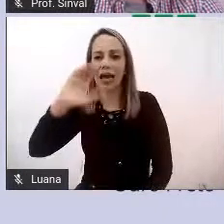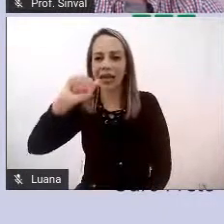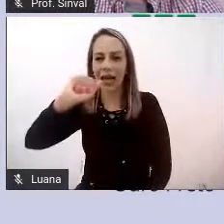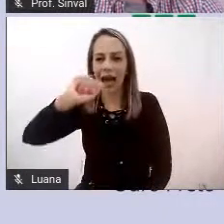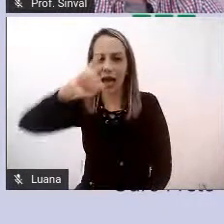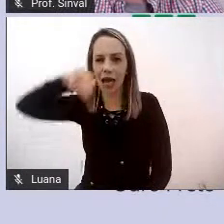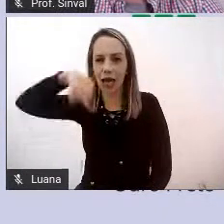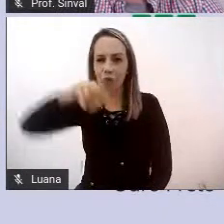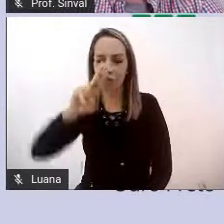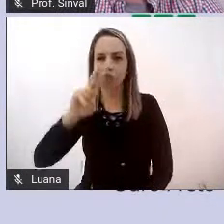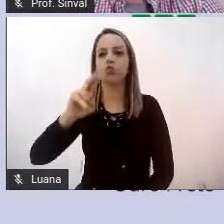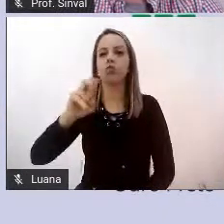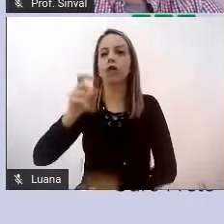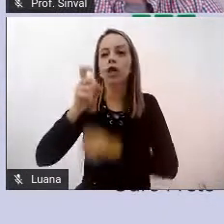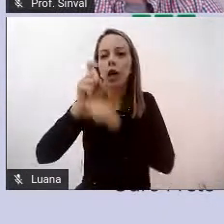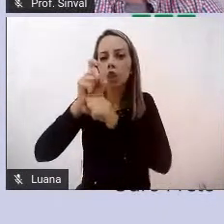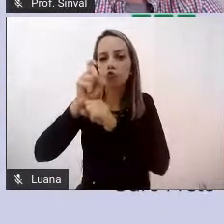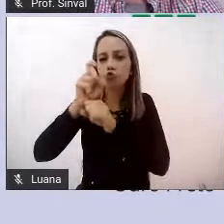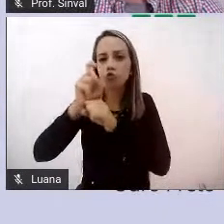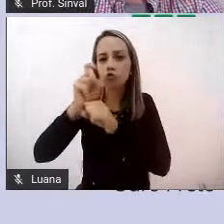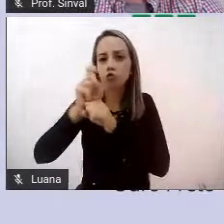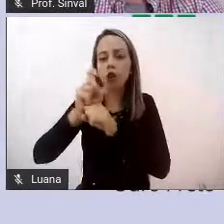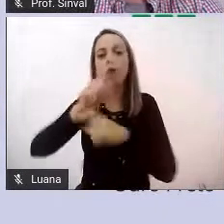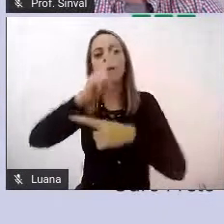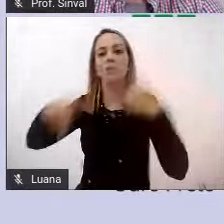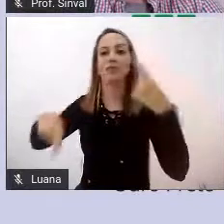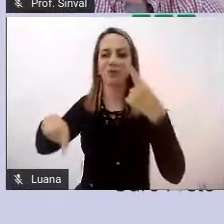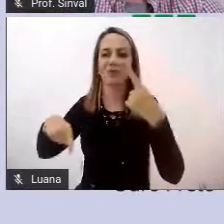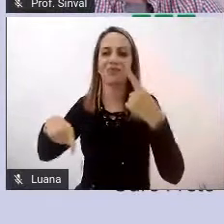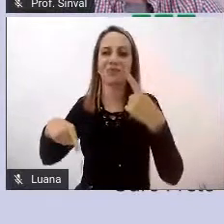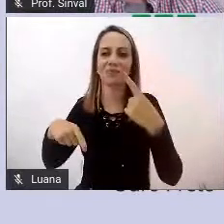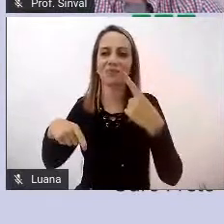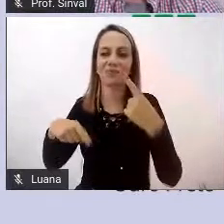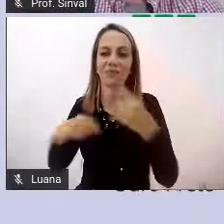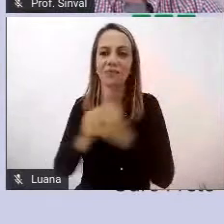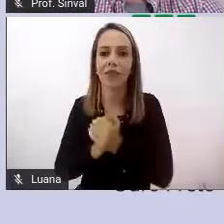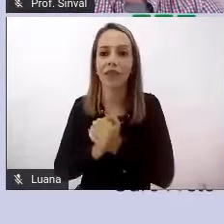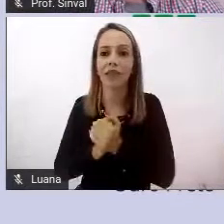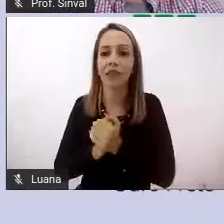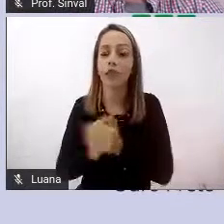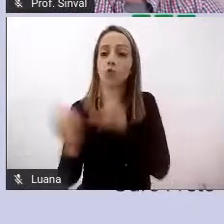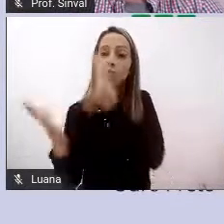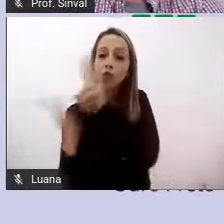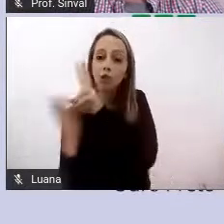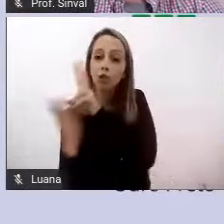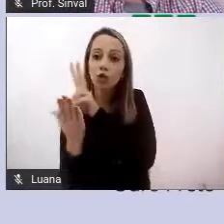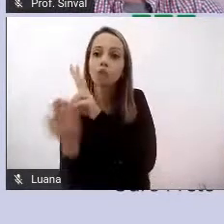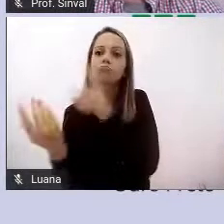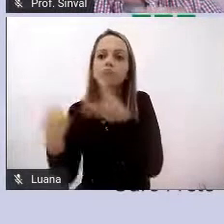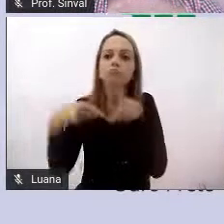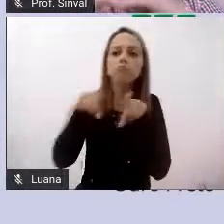sertão são aliados dos holandeses nessas guerras contra os portugueses. Pode passar, por favor.